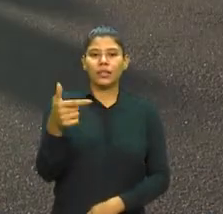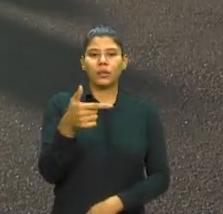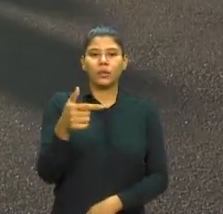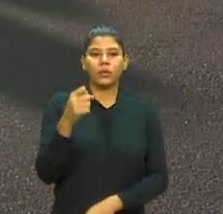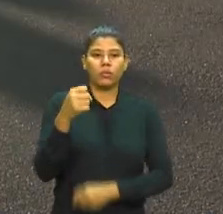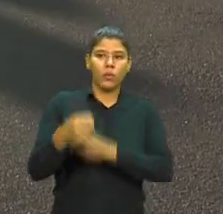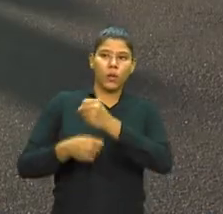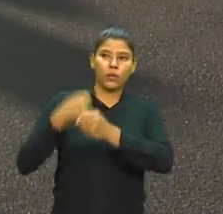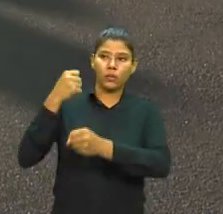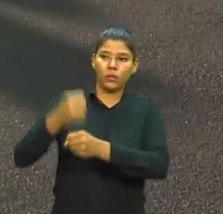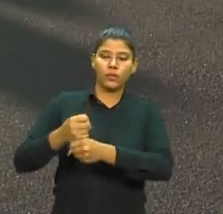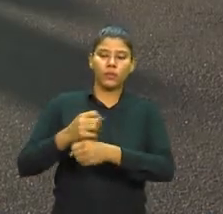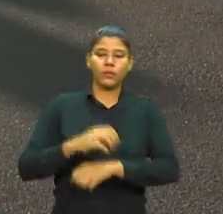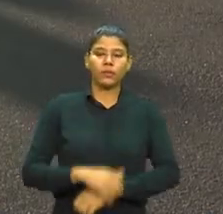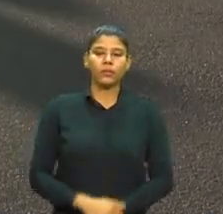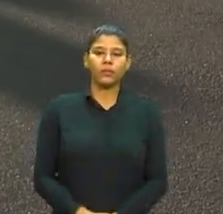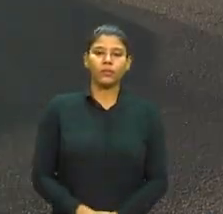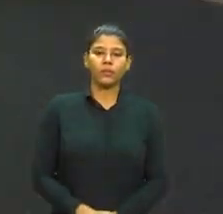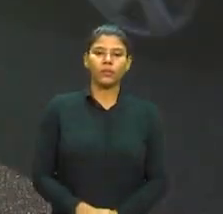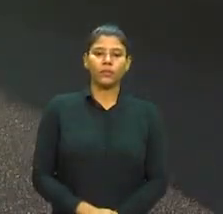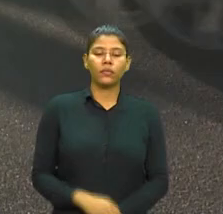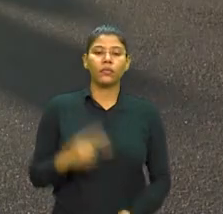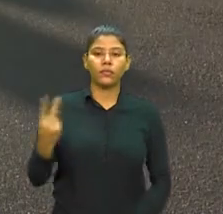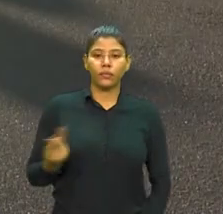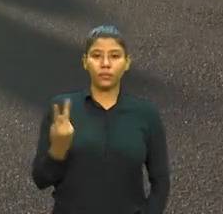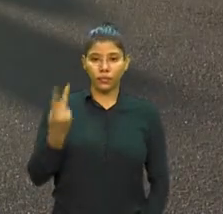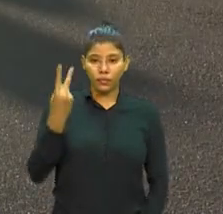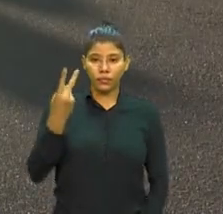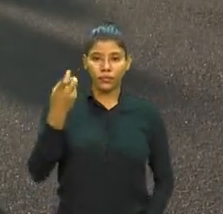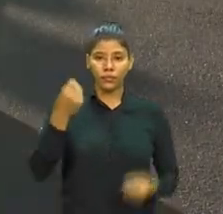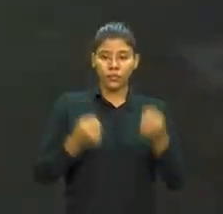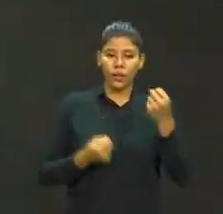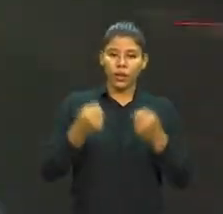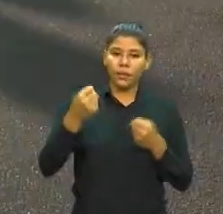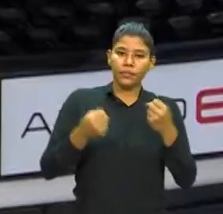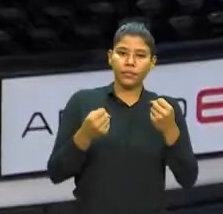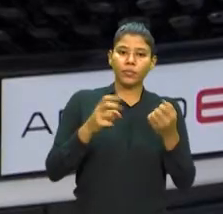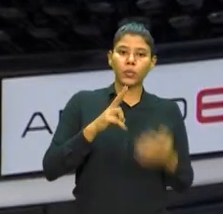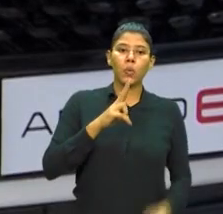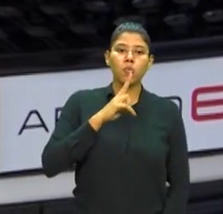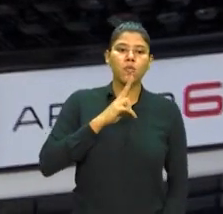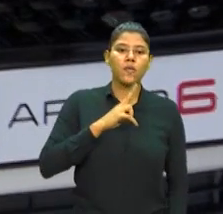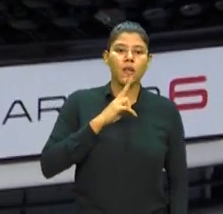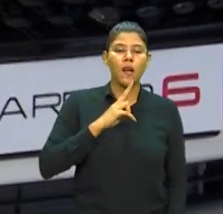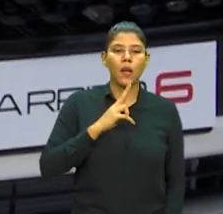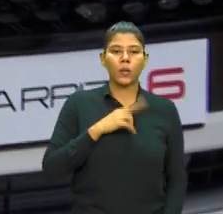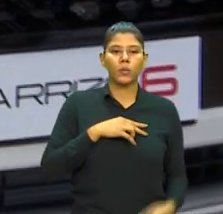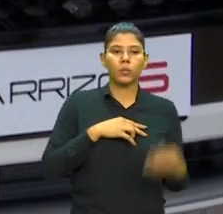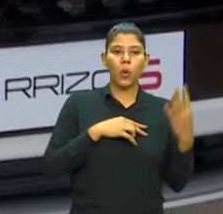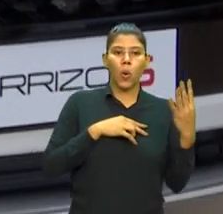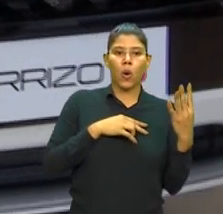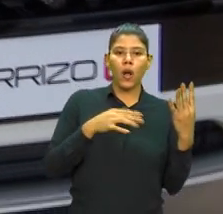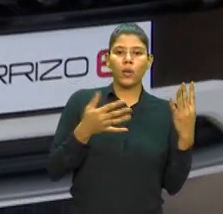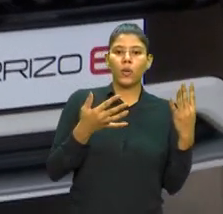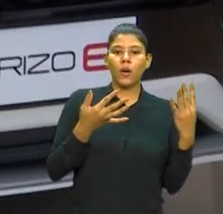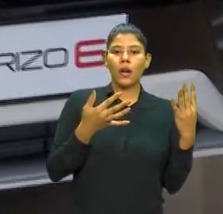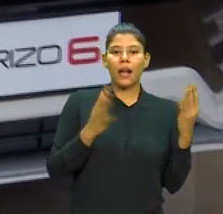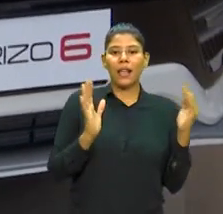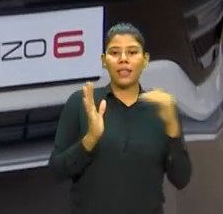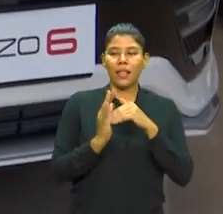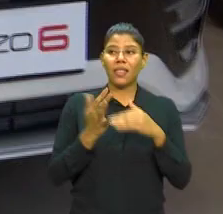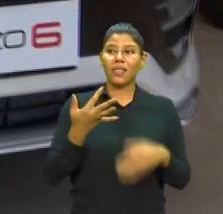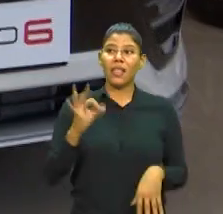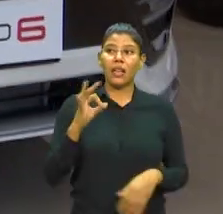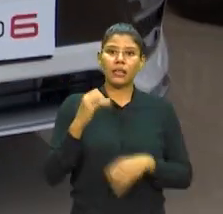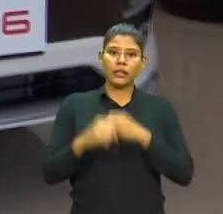consultoria automotiva os preços dos carros usados entre 4 e 10 anos tiveram alta acima de 13% no